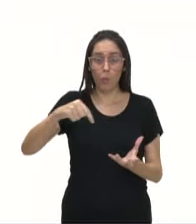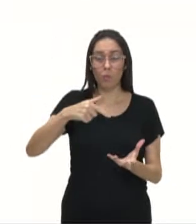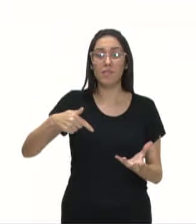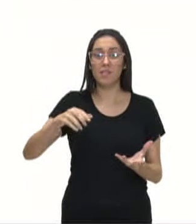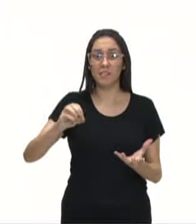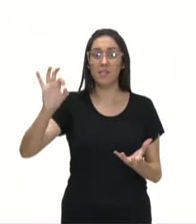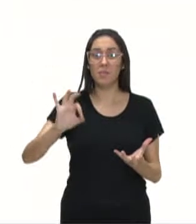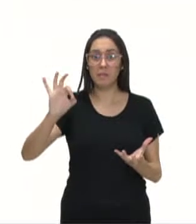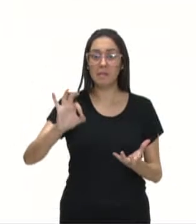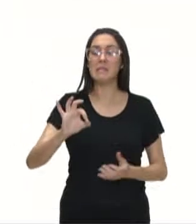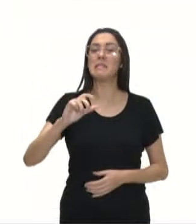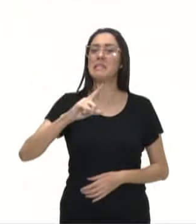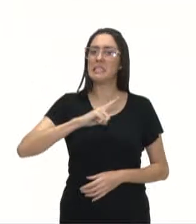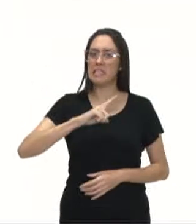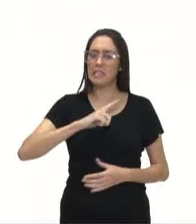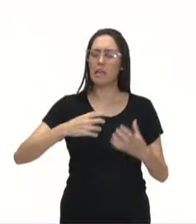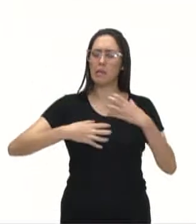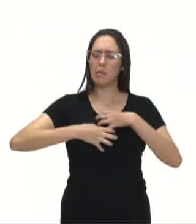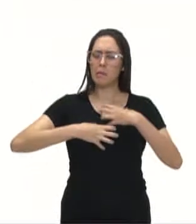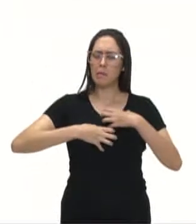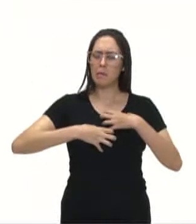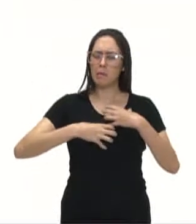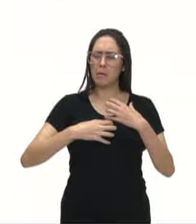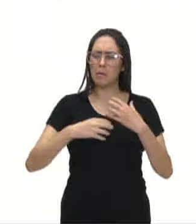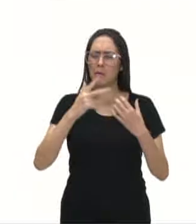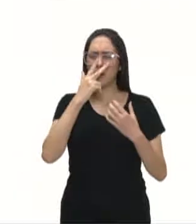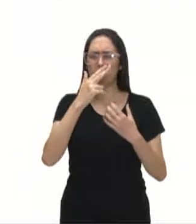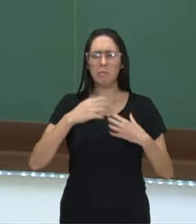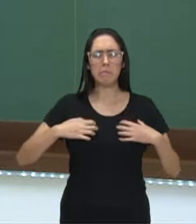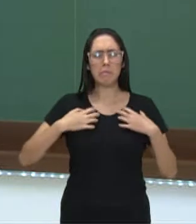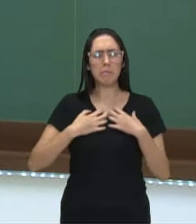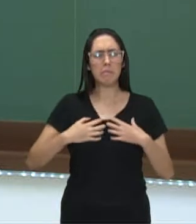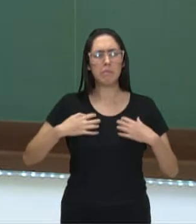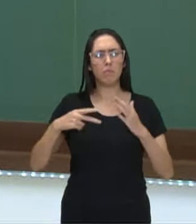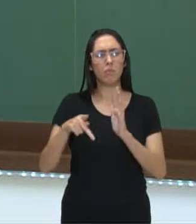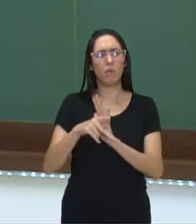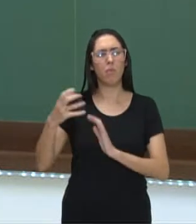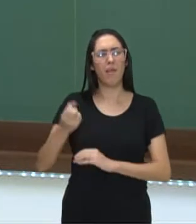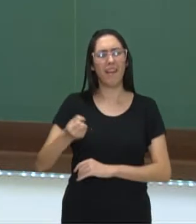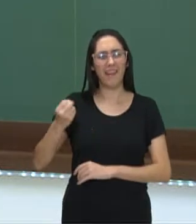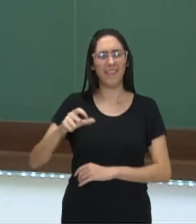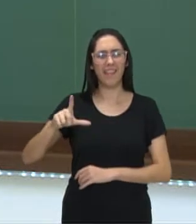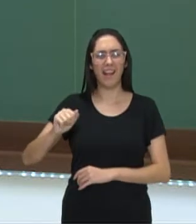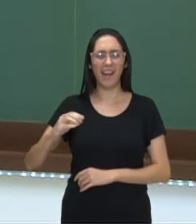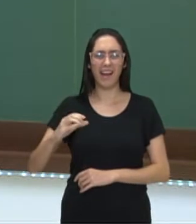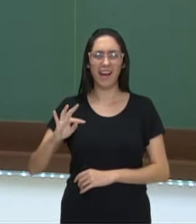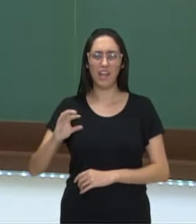e sintomas de uma má digestão da lactose. É mole?